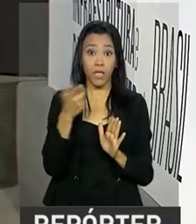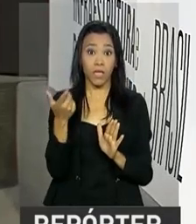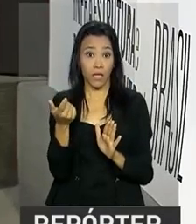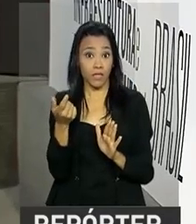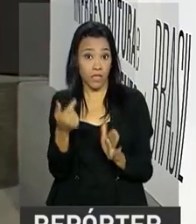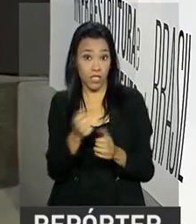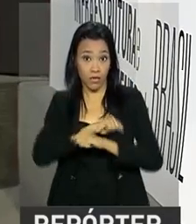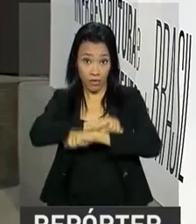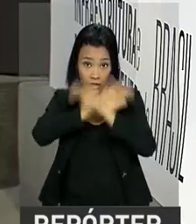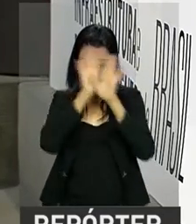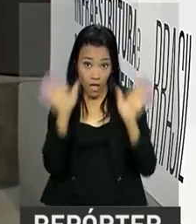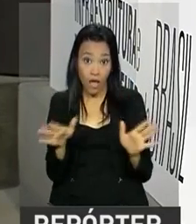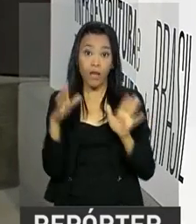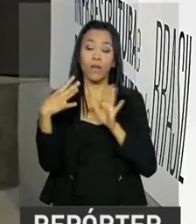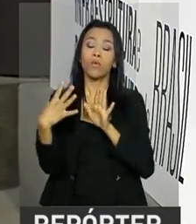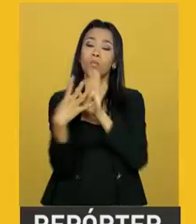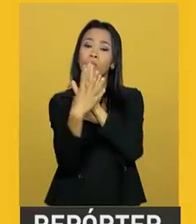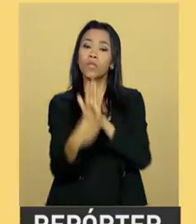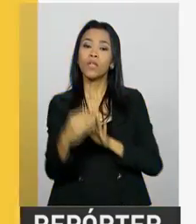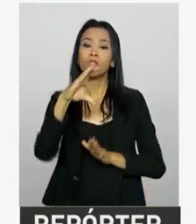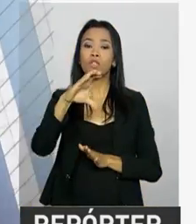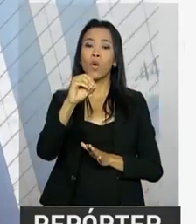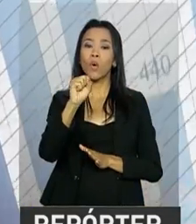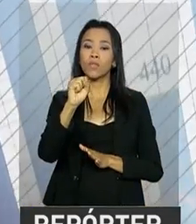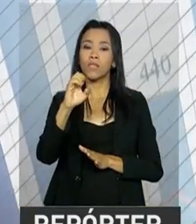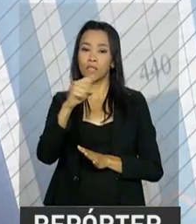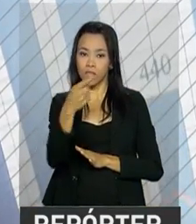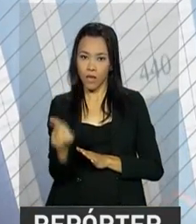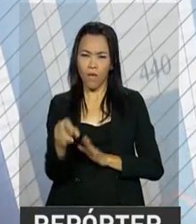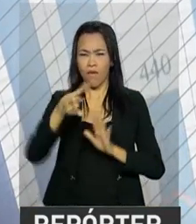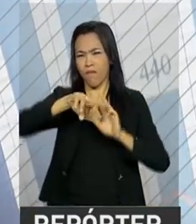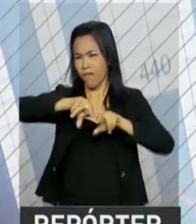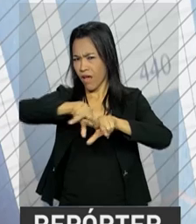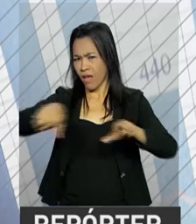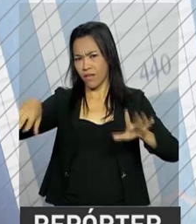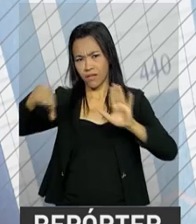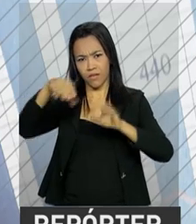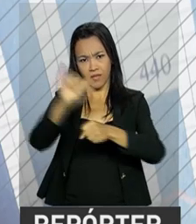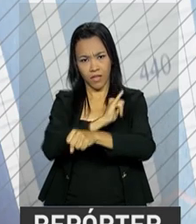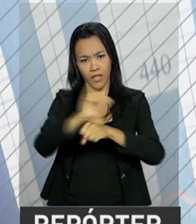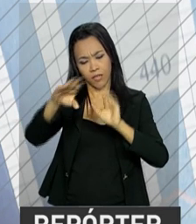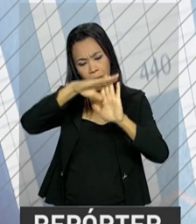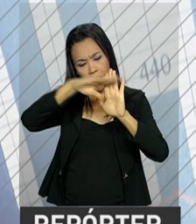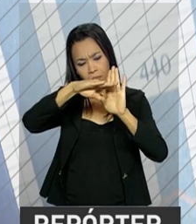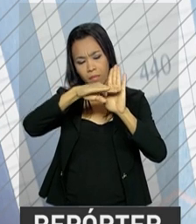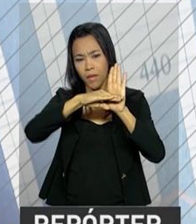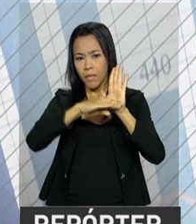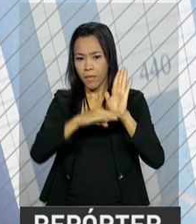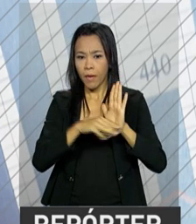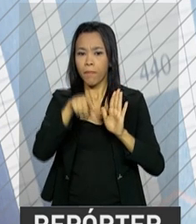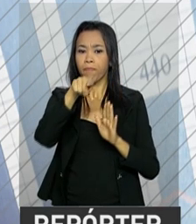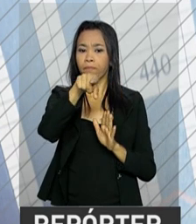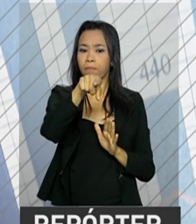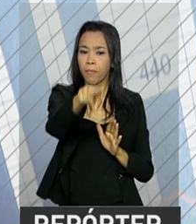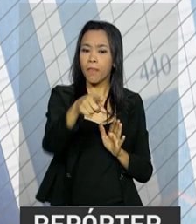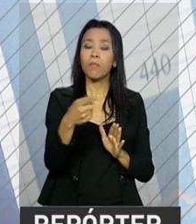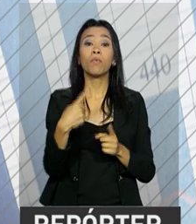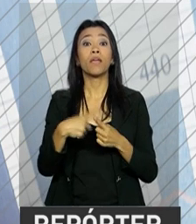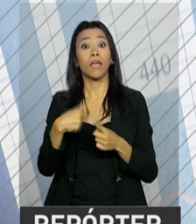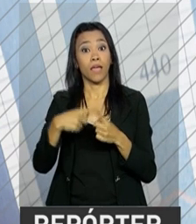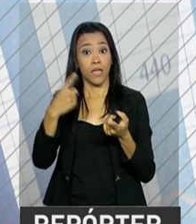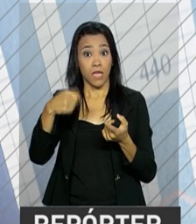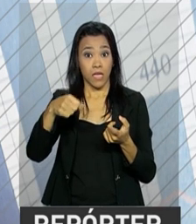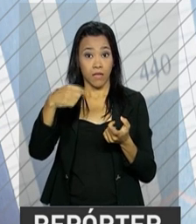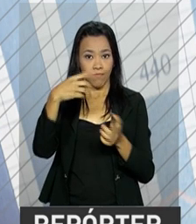mais transparente e eficiente. Entre as medidas do projeto Crescer está a fixação de cláusulas de desempenho nos